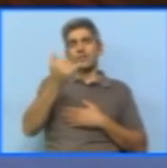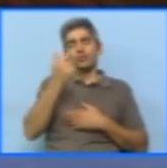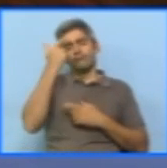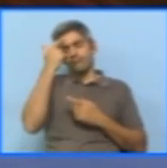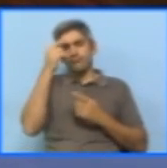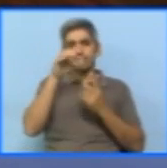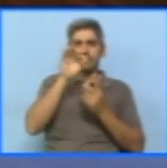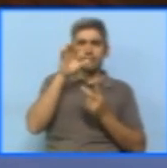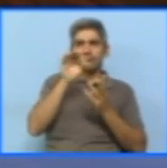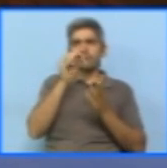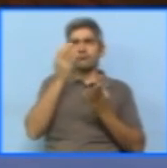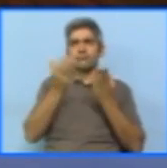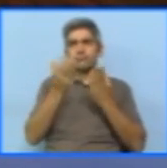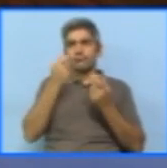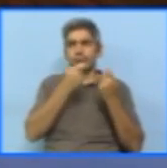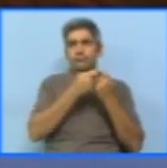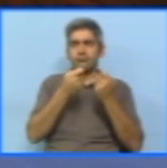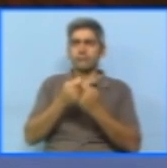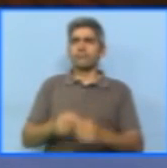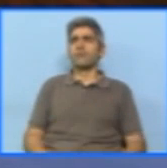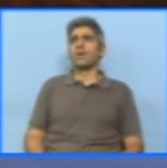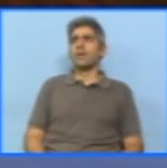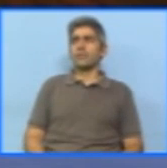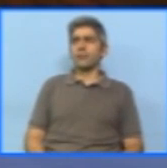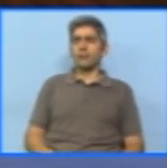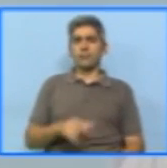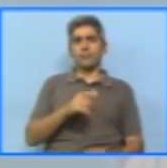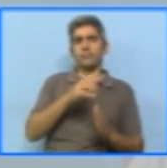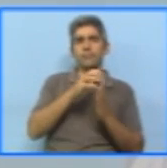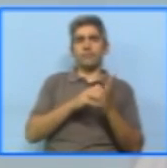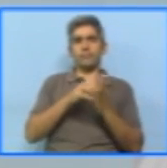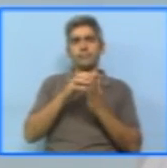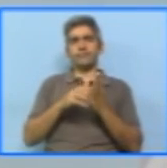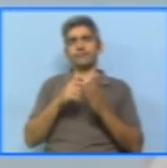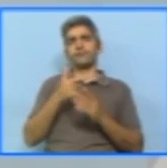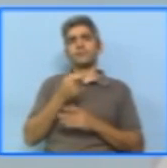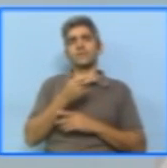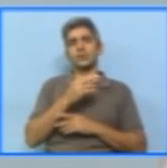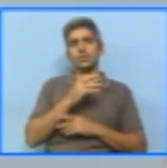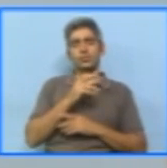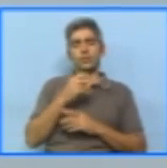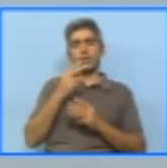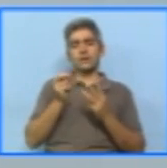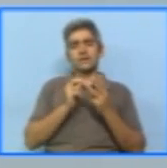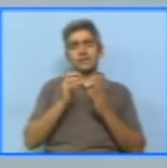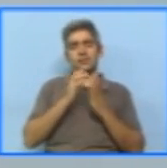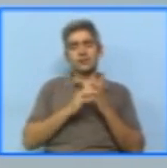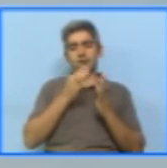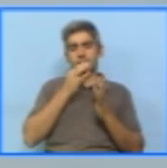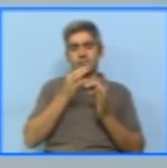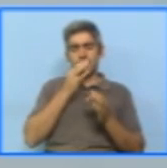discernir e agir em conformidade. E daí vêm os tais tesouros todos que se procuram. Vamos ao terceiro texto,